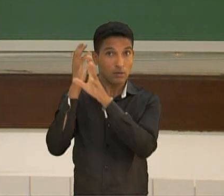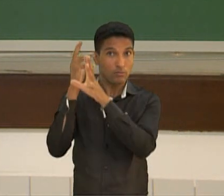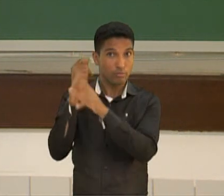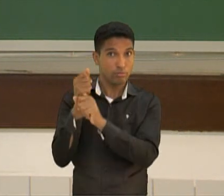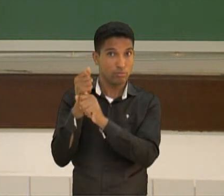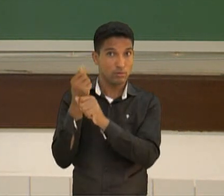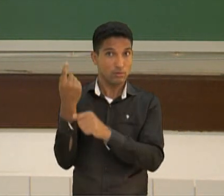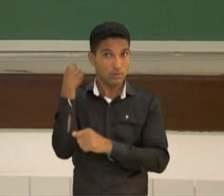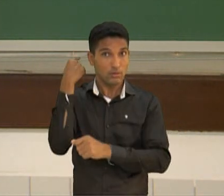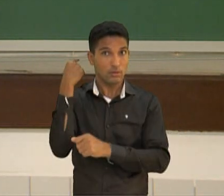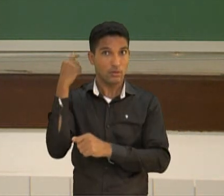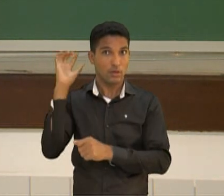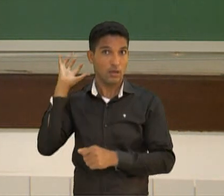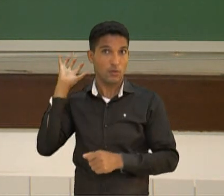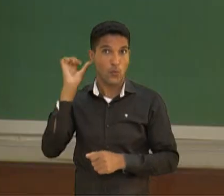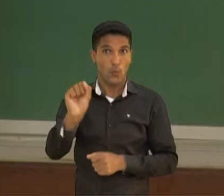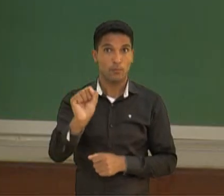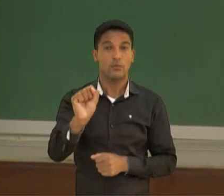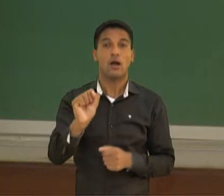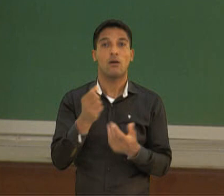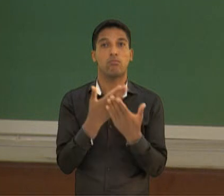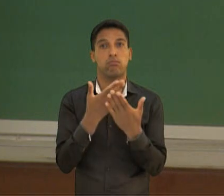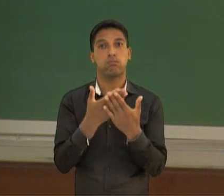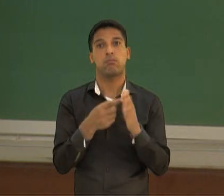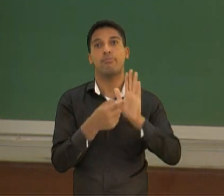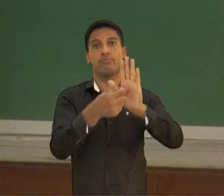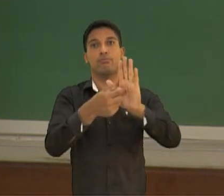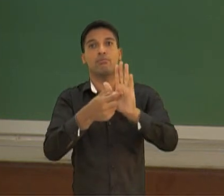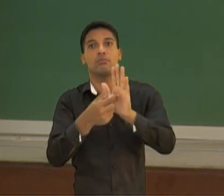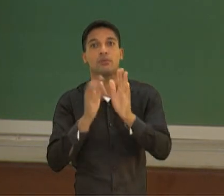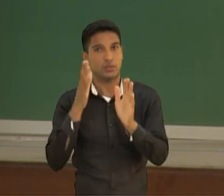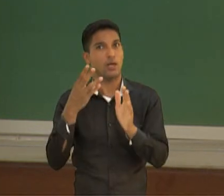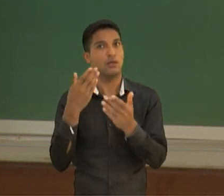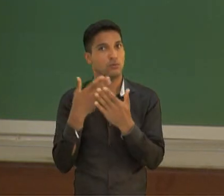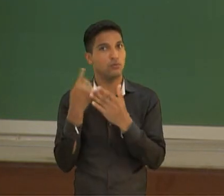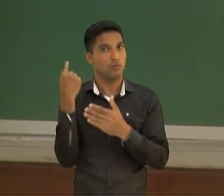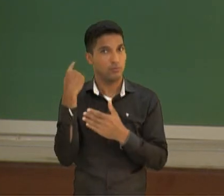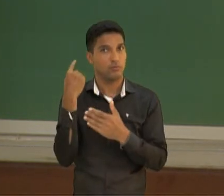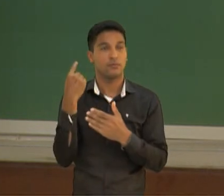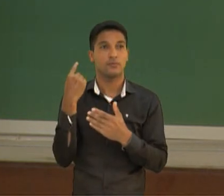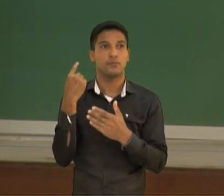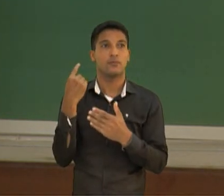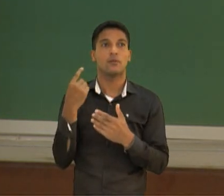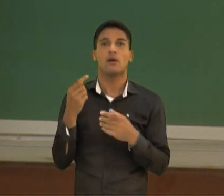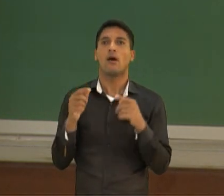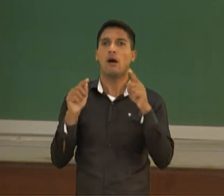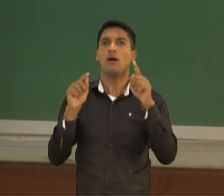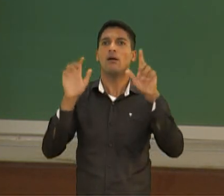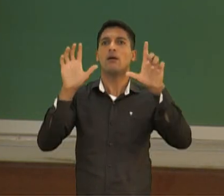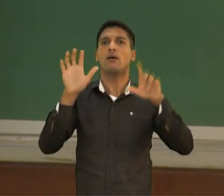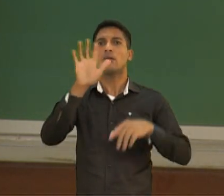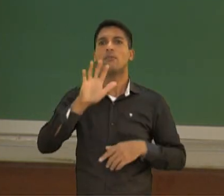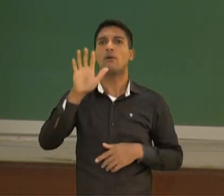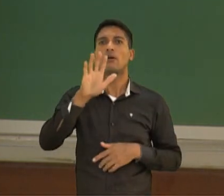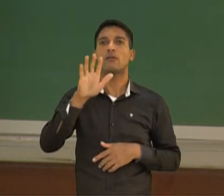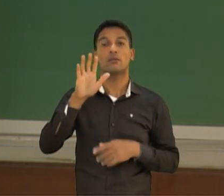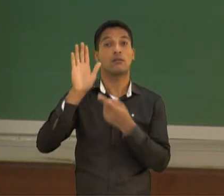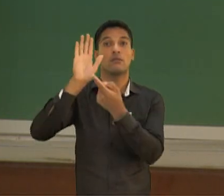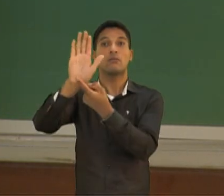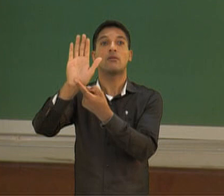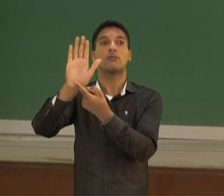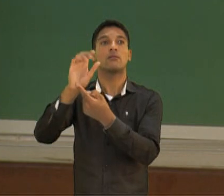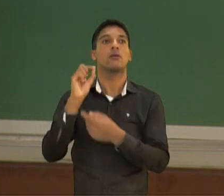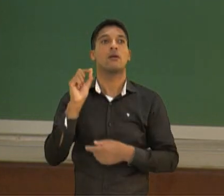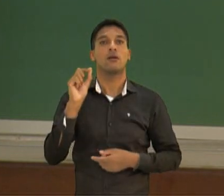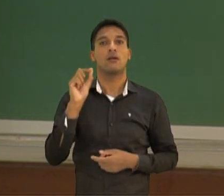e acompanhar aquilo que nós já vimos. Vamos lá? Então, perceba aqui com a prof, gente. Essa aqui, a imagem aqui já mostra o